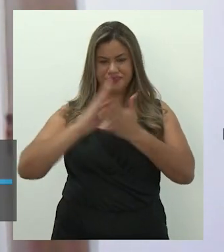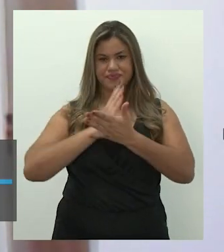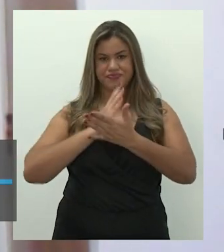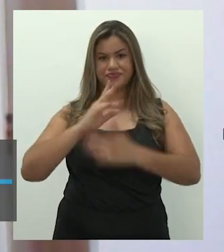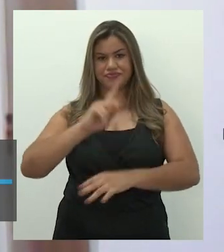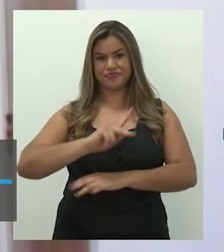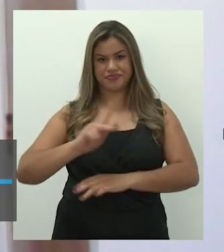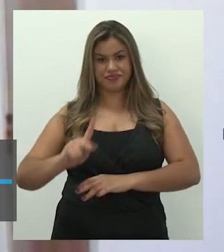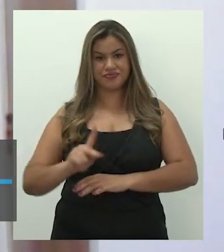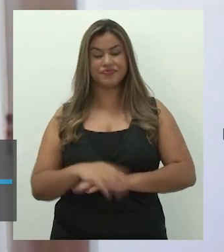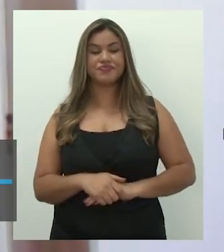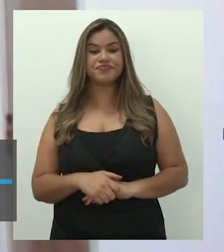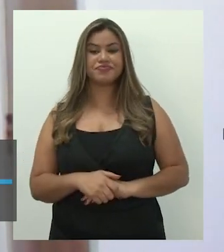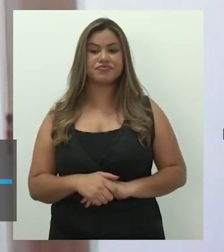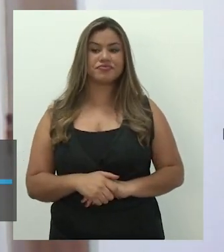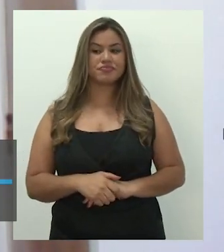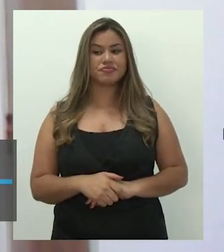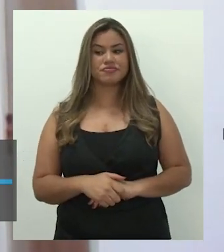professora